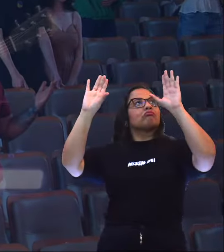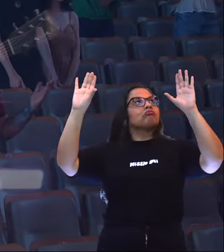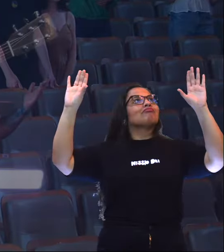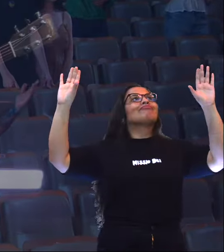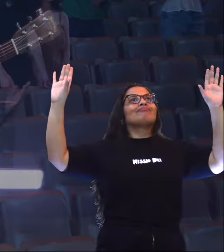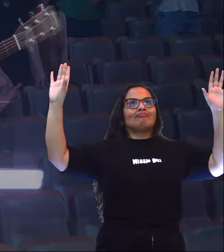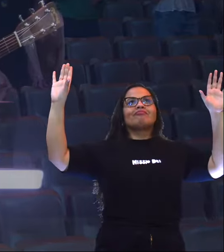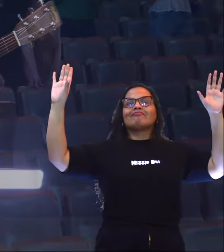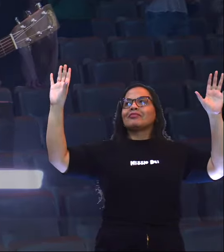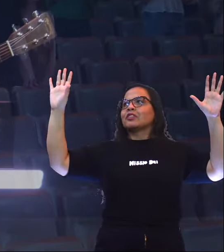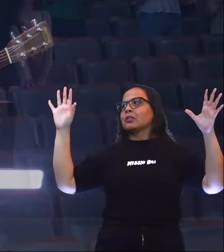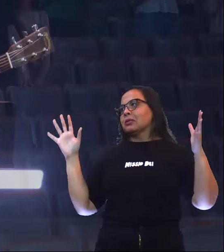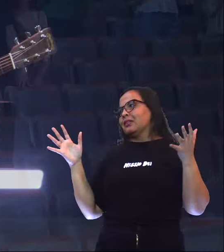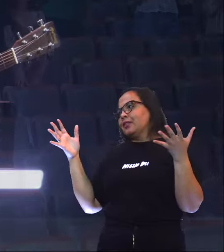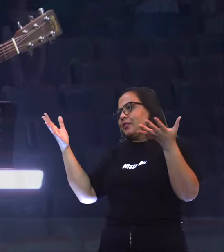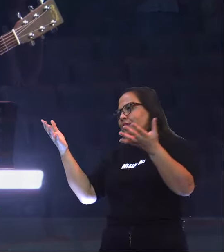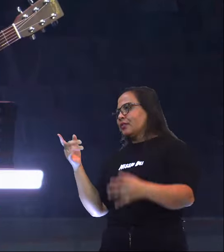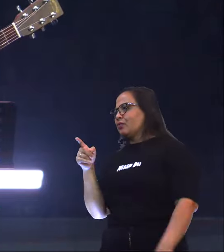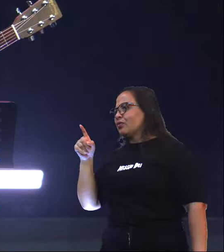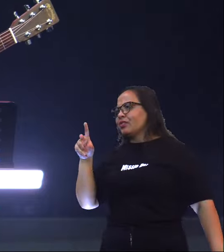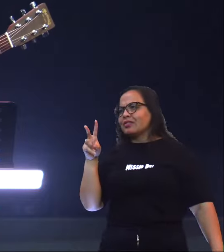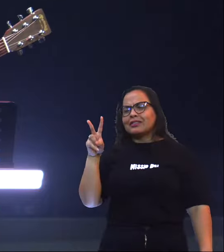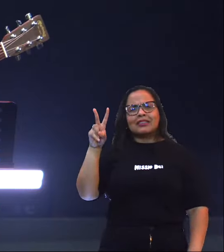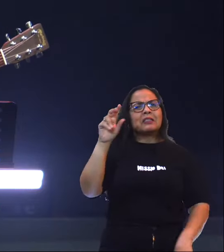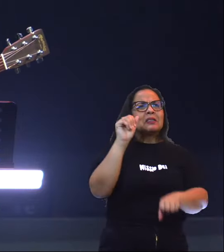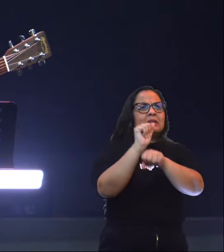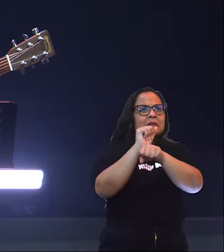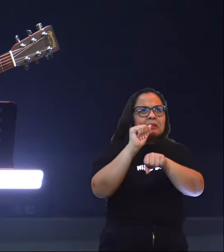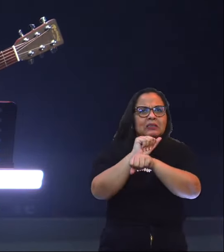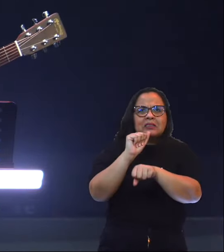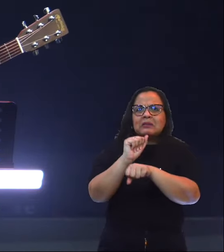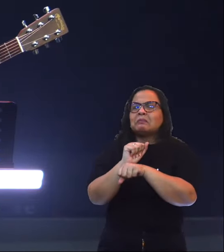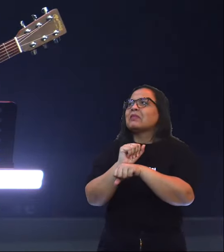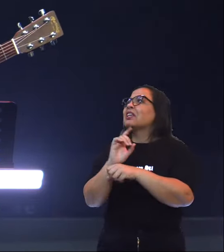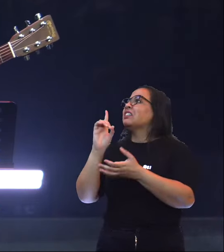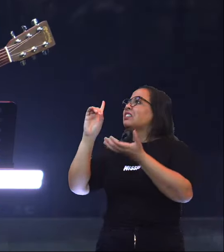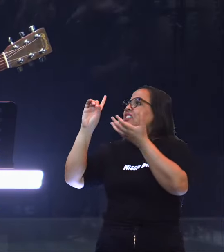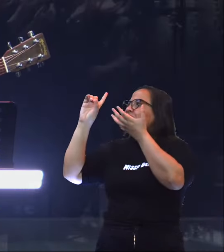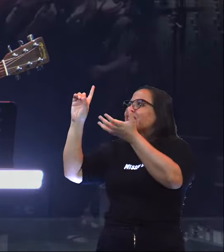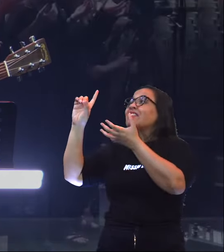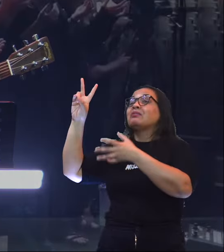Apenas deixa crescer essa expectativa no seu coração de quem Ele é.